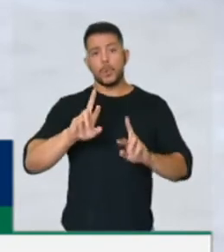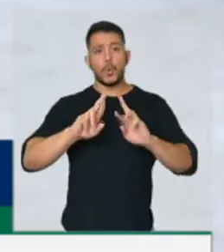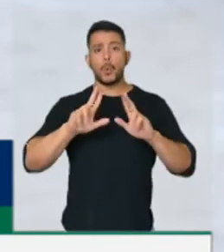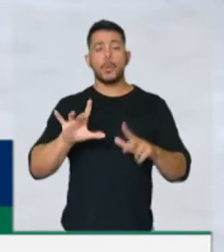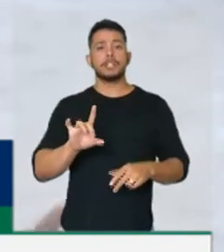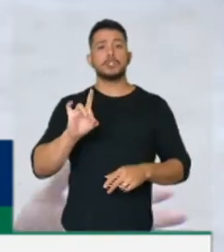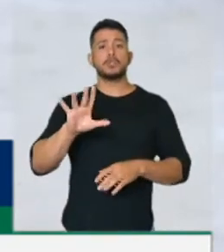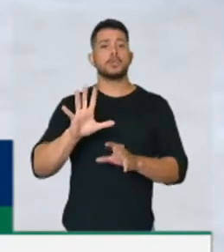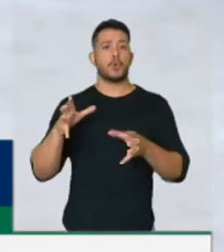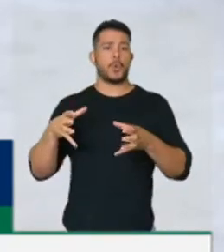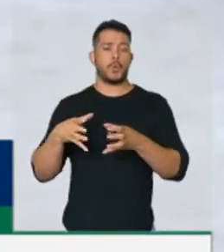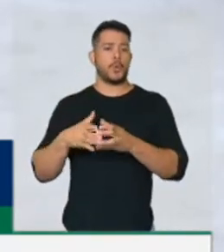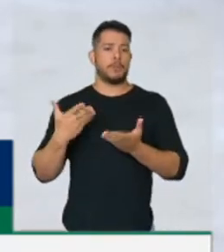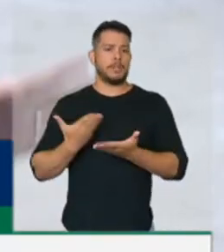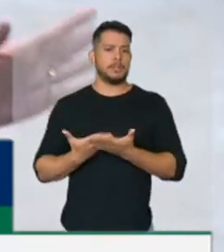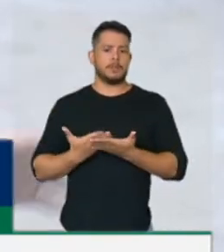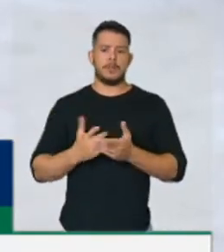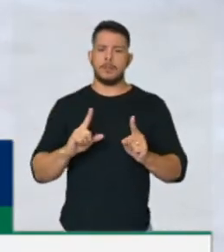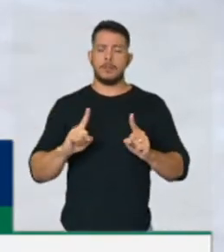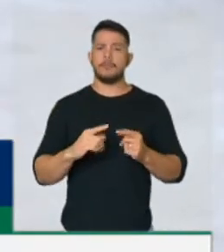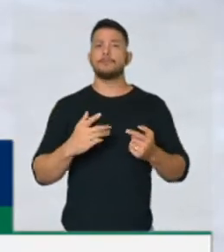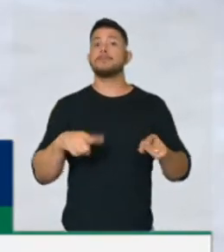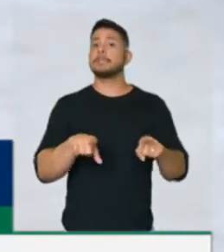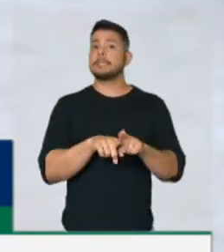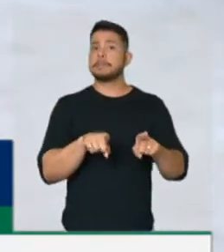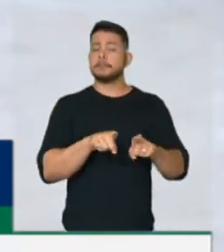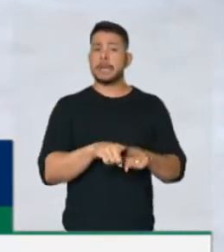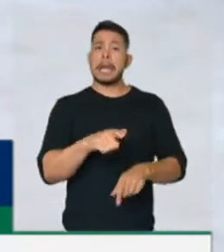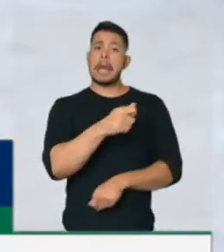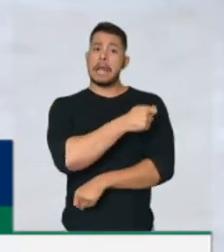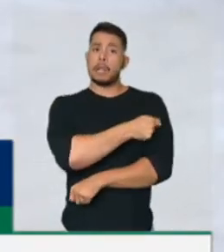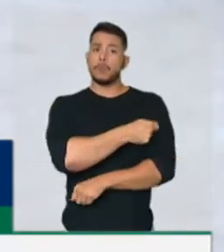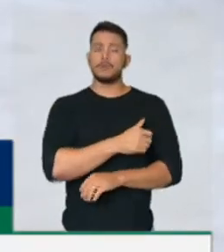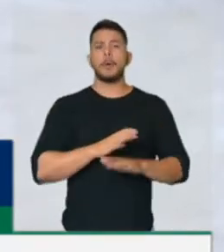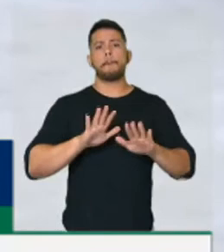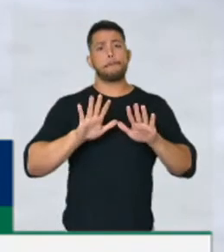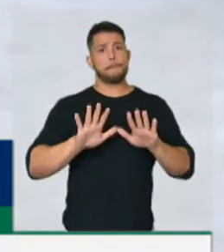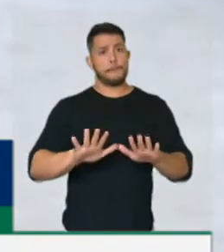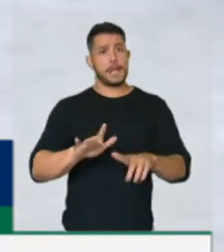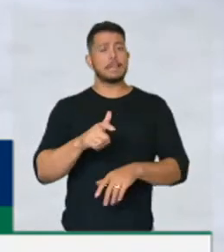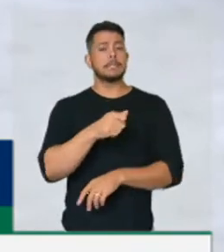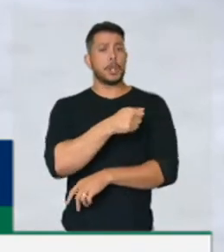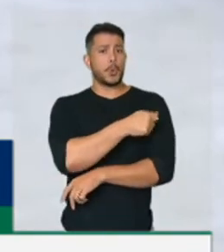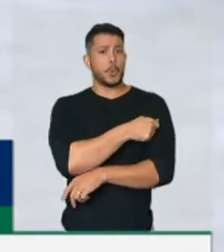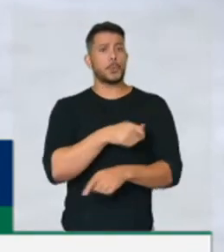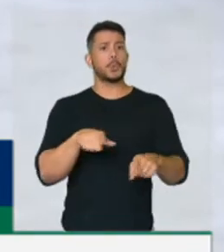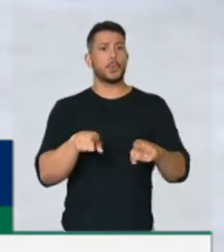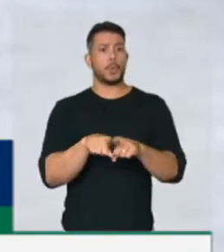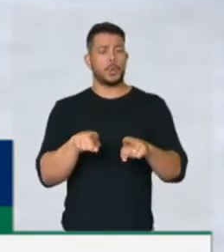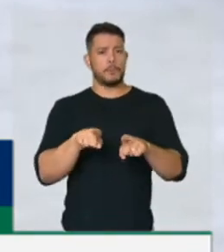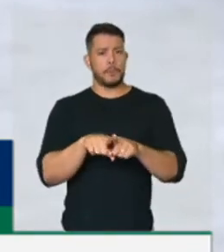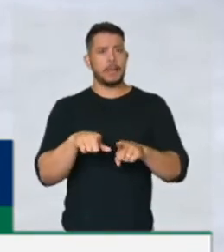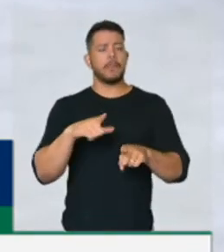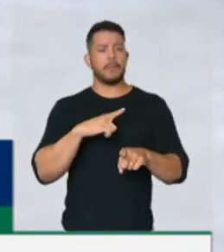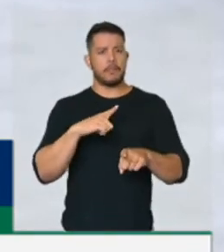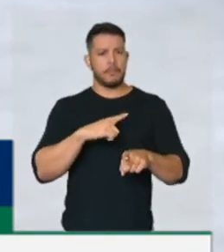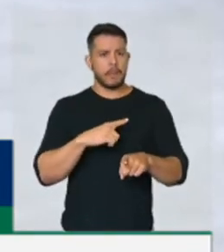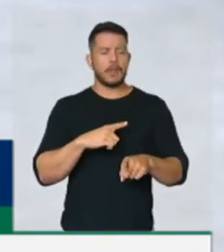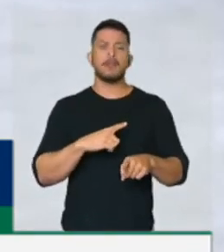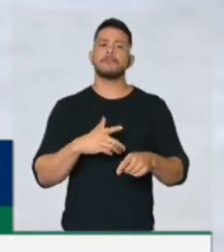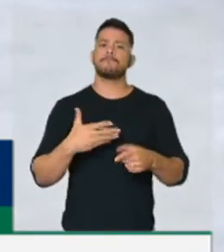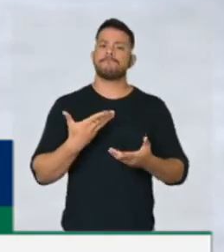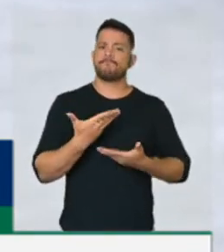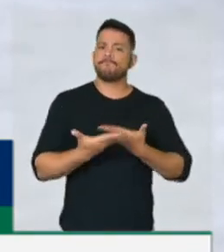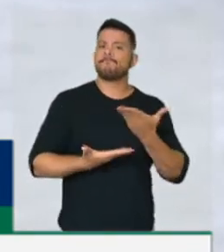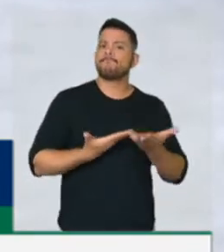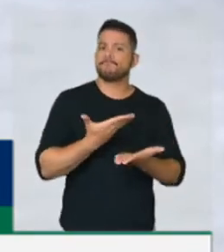alunos. Ah, mas Jaqueline, agora é pandemia, mas eles têm um trabalho também com todos esses alunos e com todas